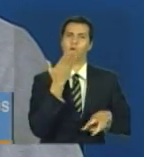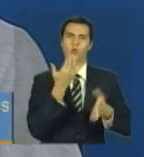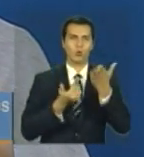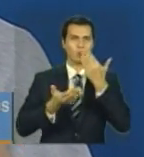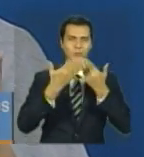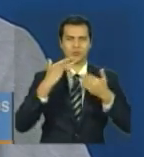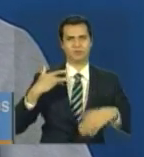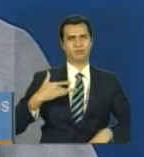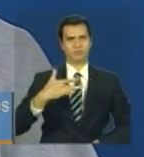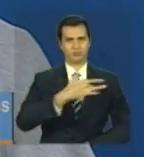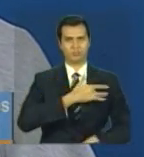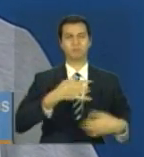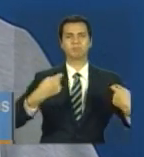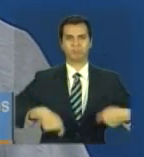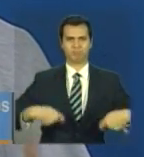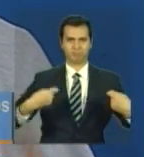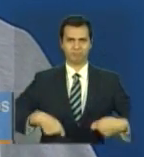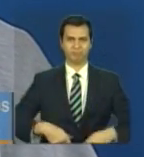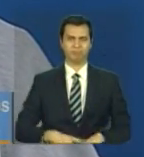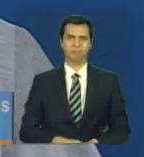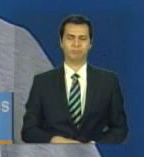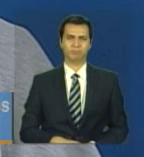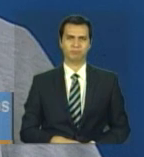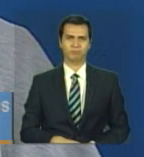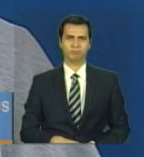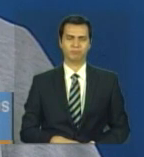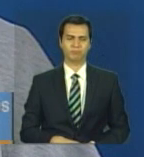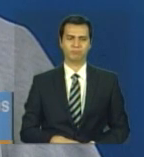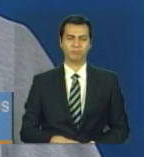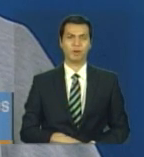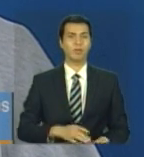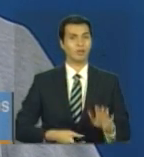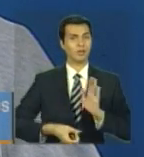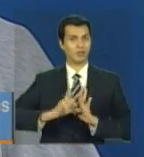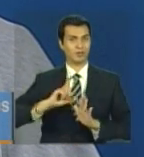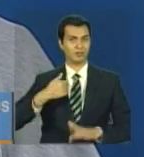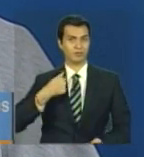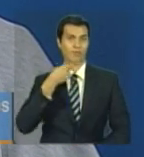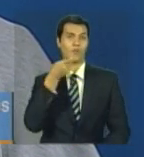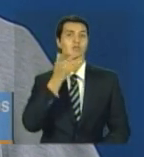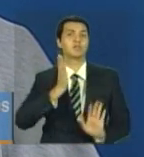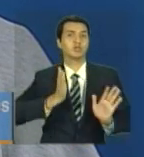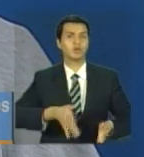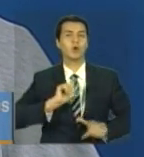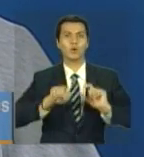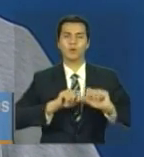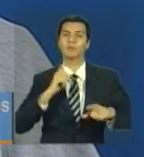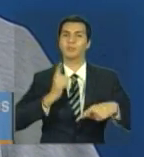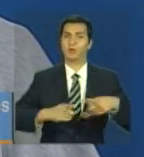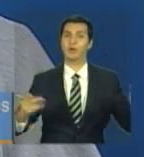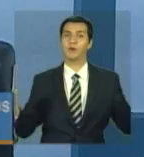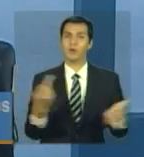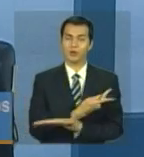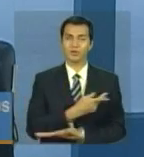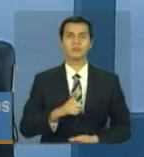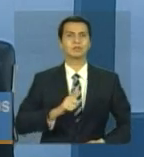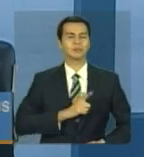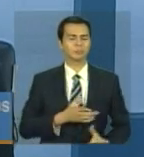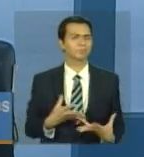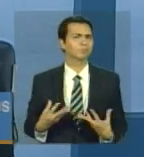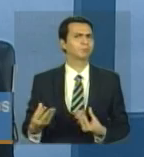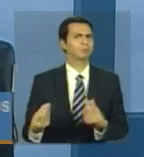em especial porque, né, no primeiro bloco eu tinha relatado, de fato, um crescimento exponencial, né,